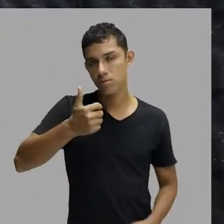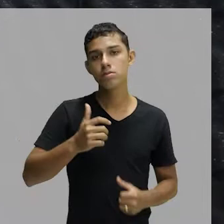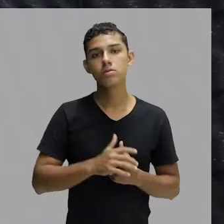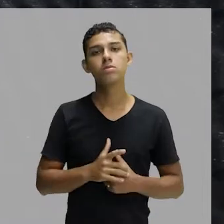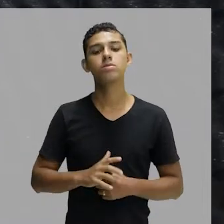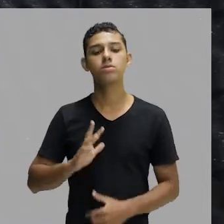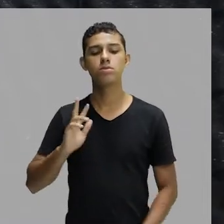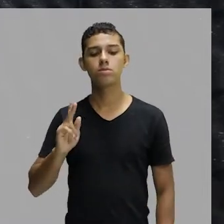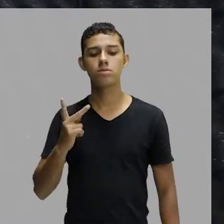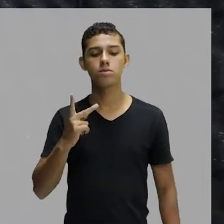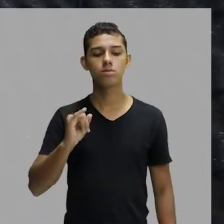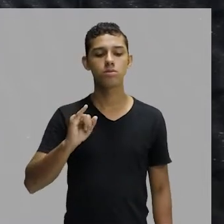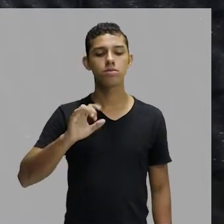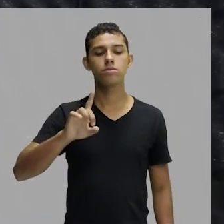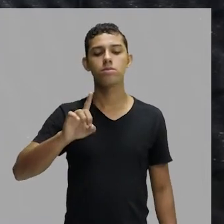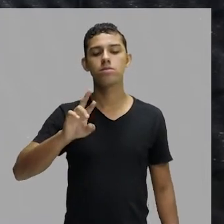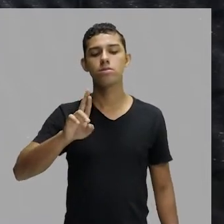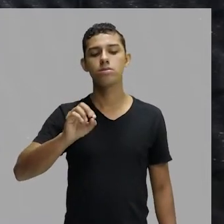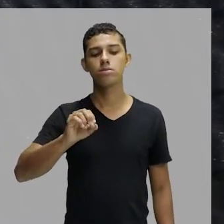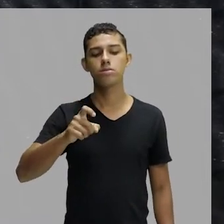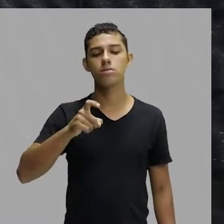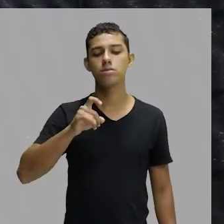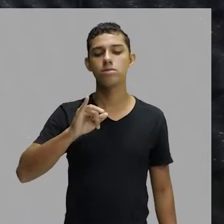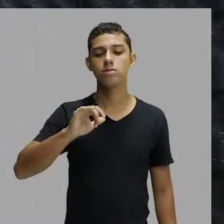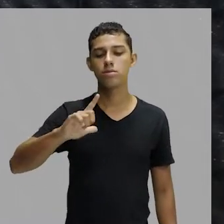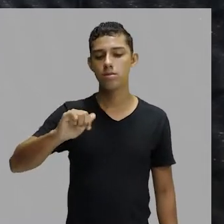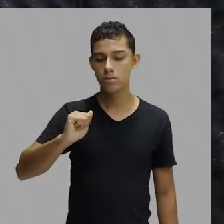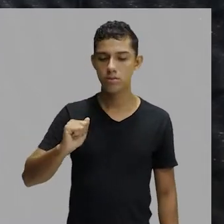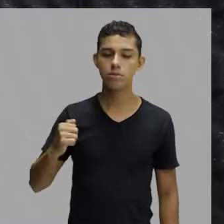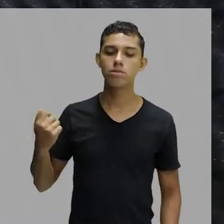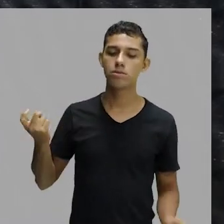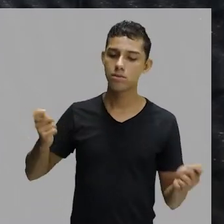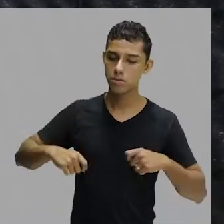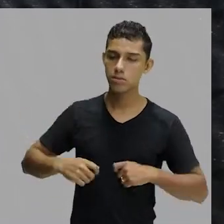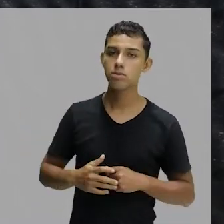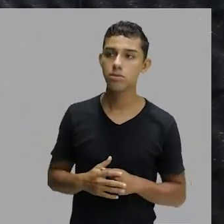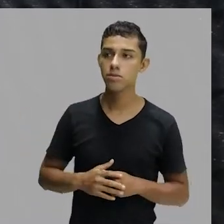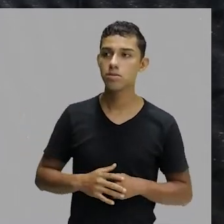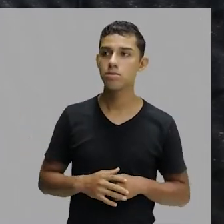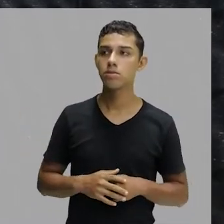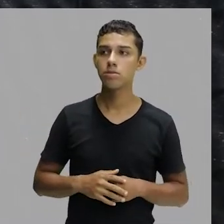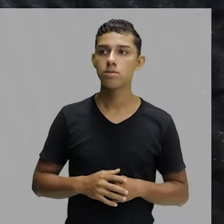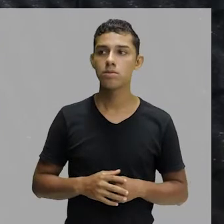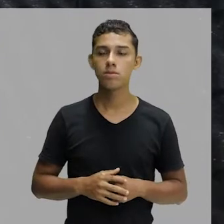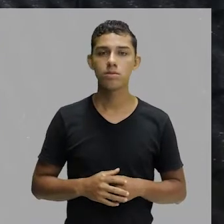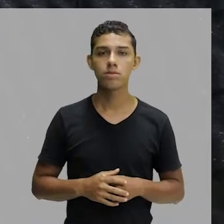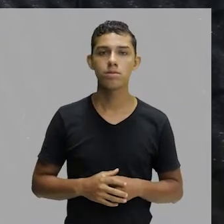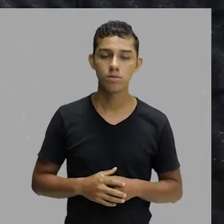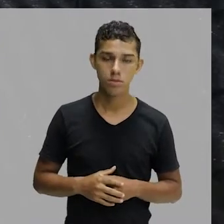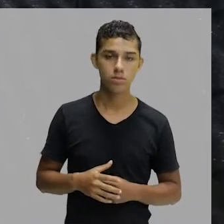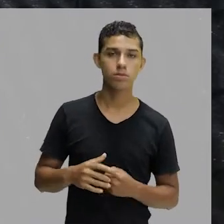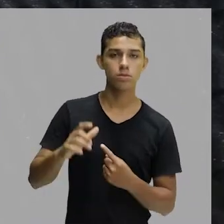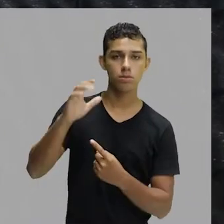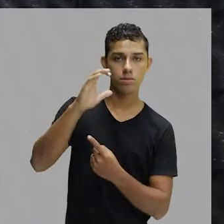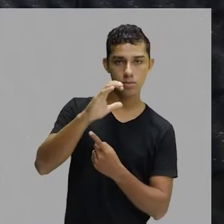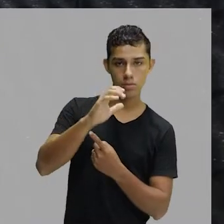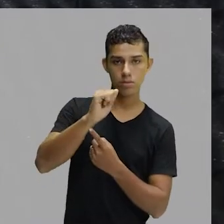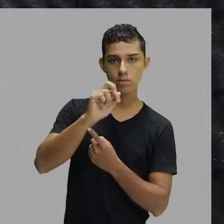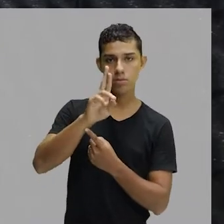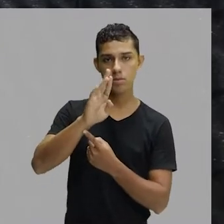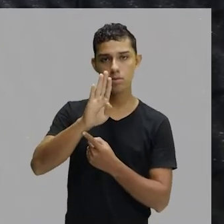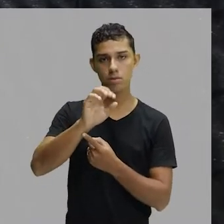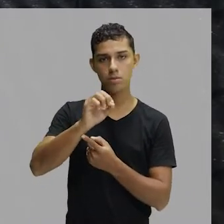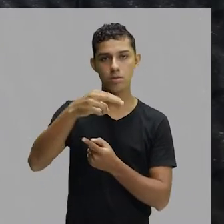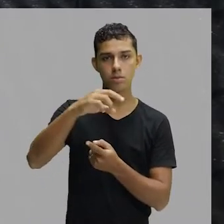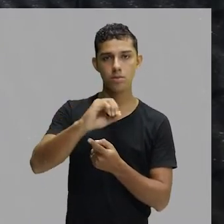a hidroxila. Então, o carbono que tem hidroxila, carbono 1, bem aqui, esse vai ser o carbono 1.